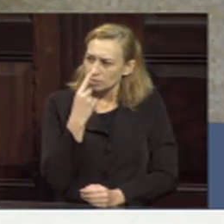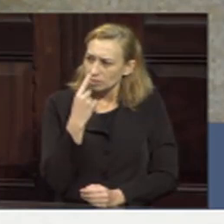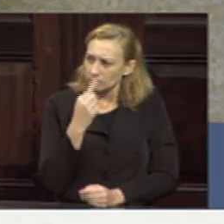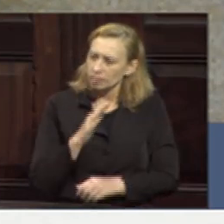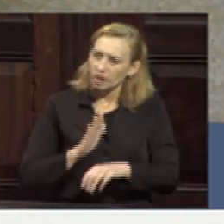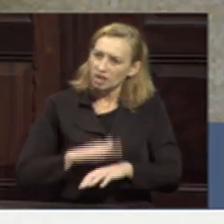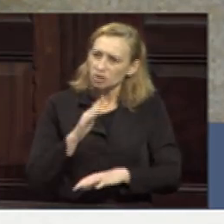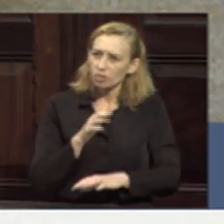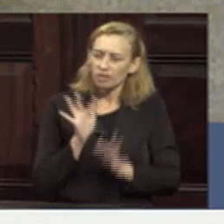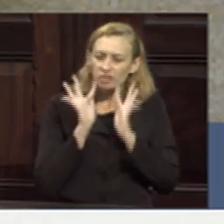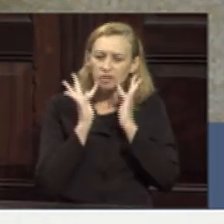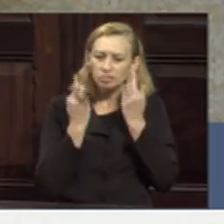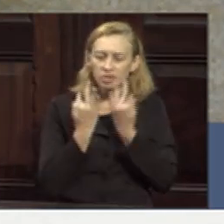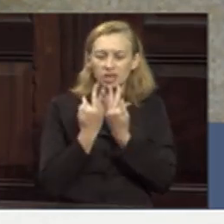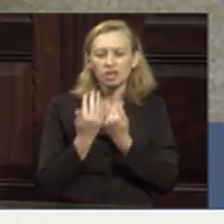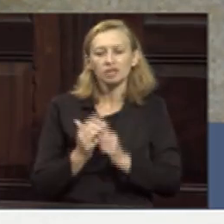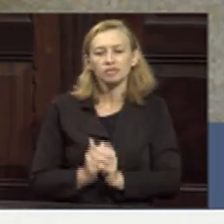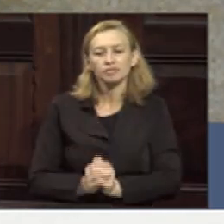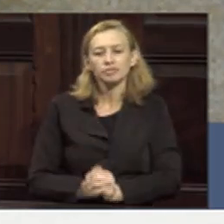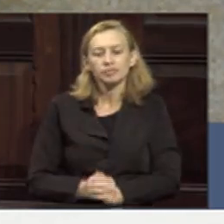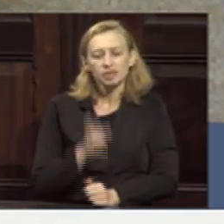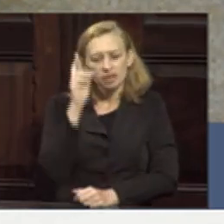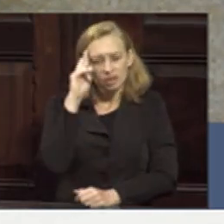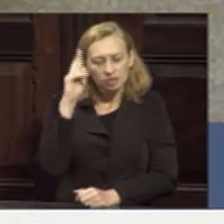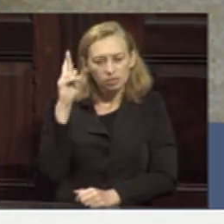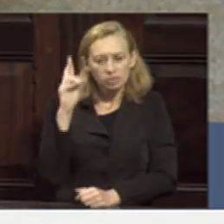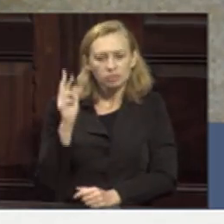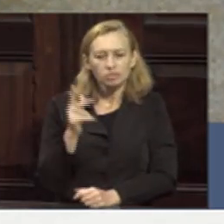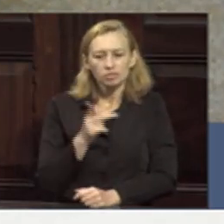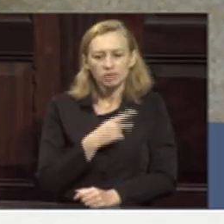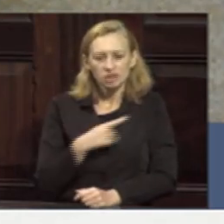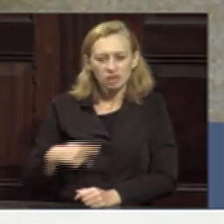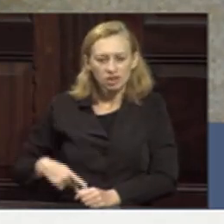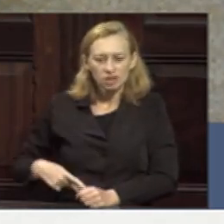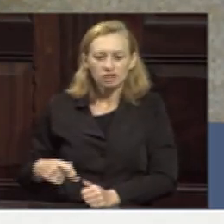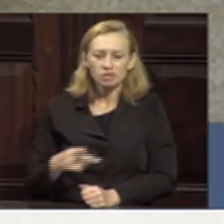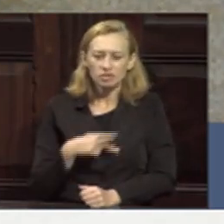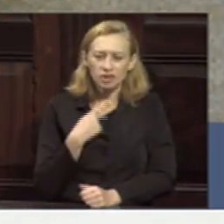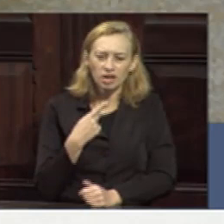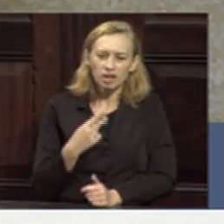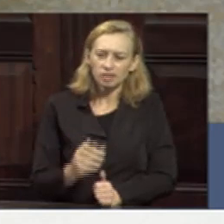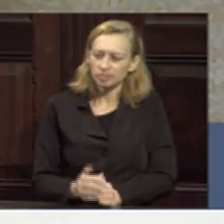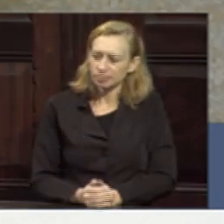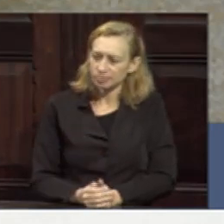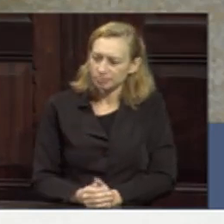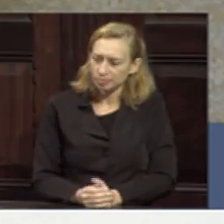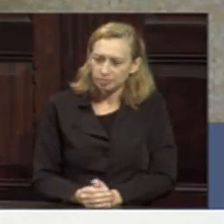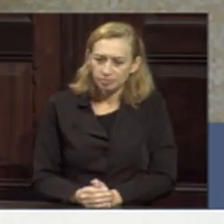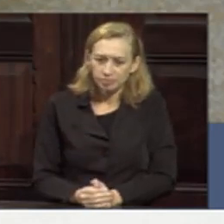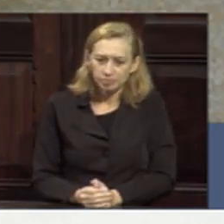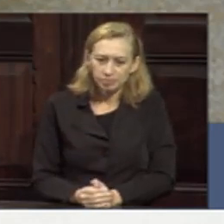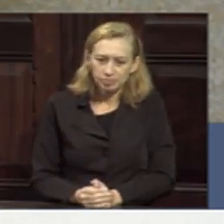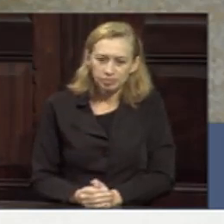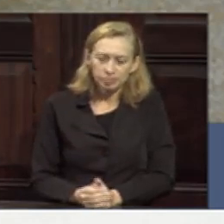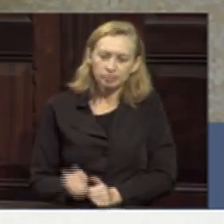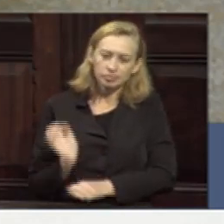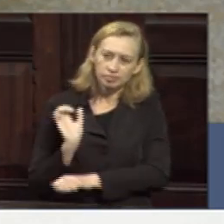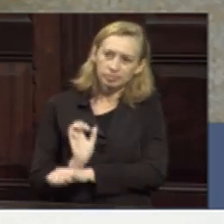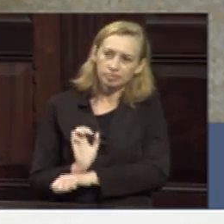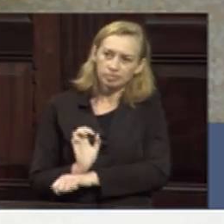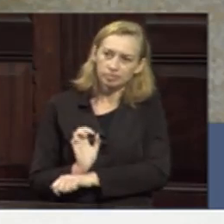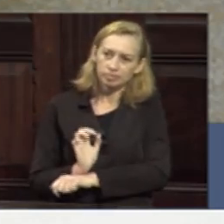E, senhor presidente, dizer aqui que o Estado do Rio de Janeiro